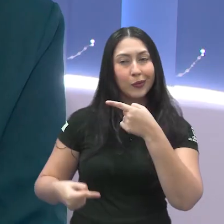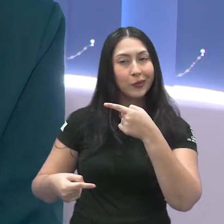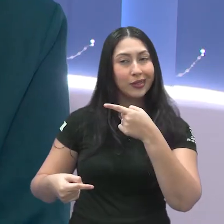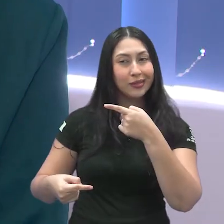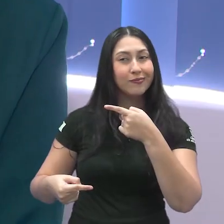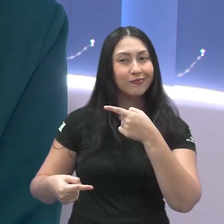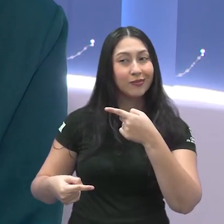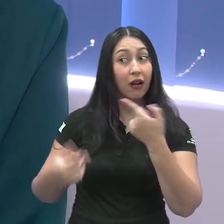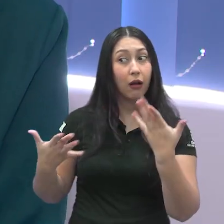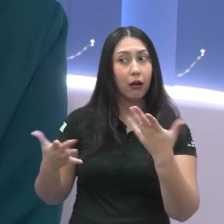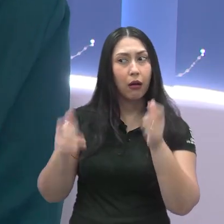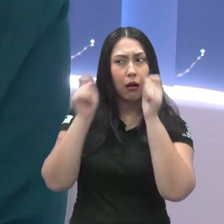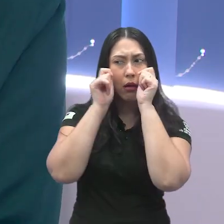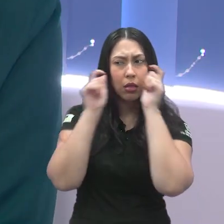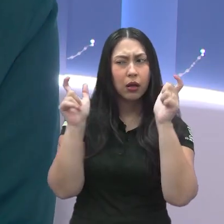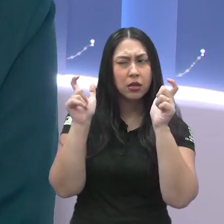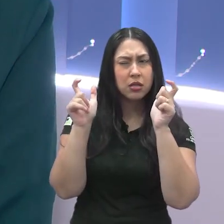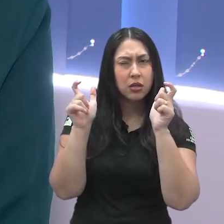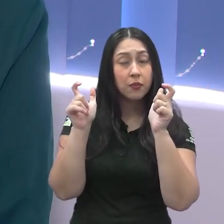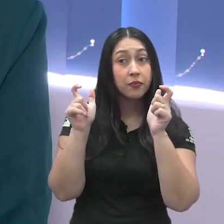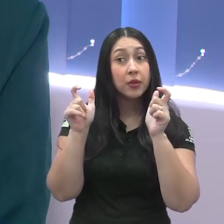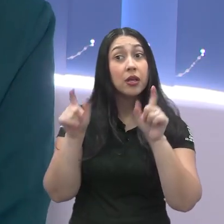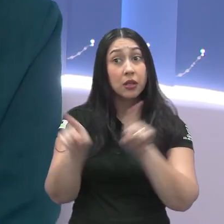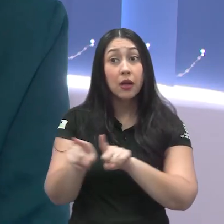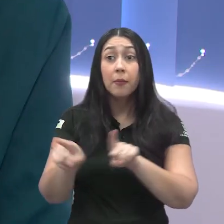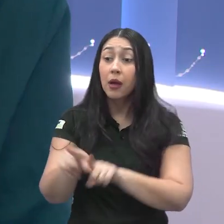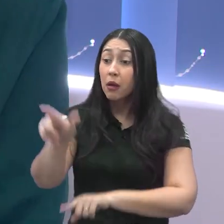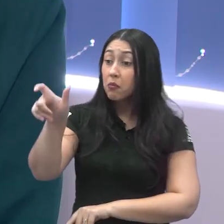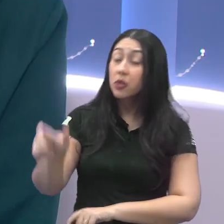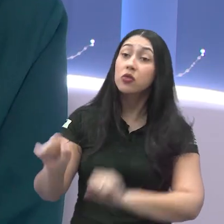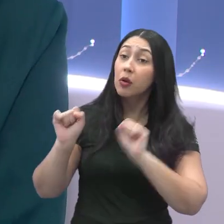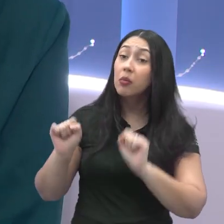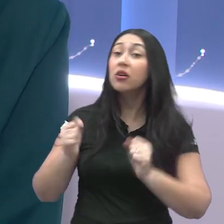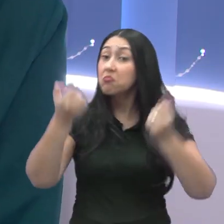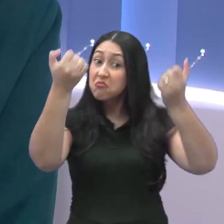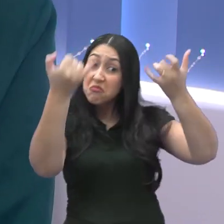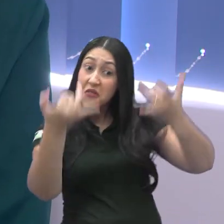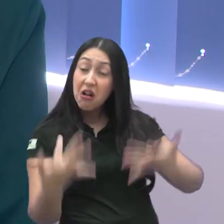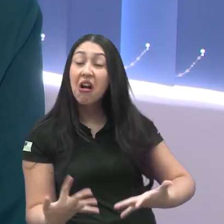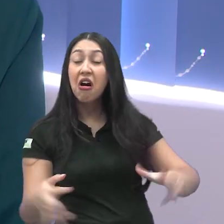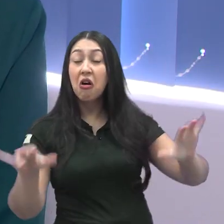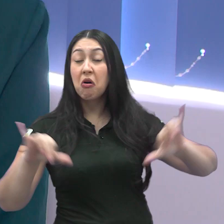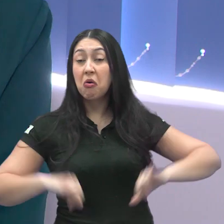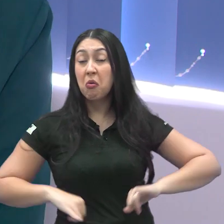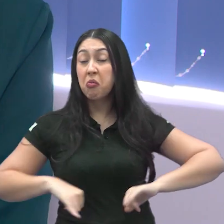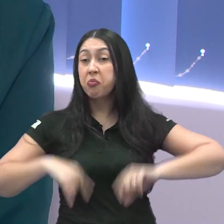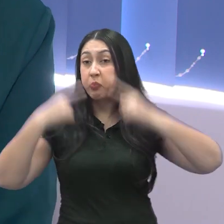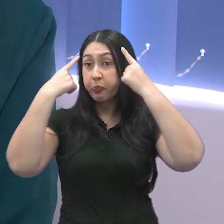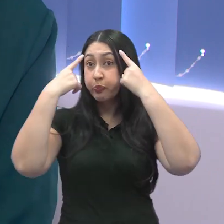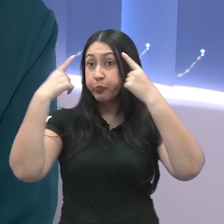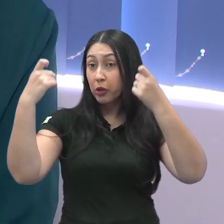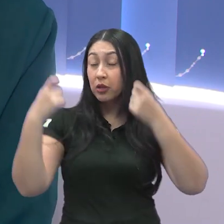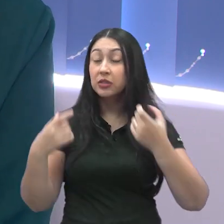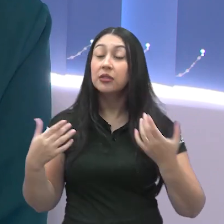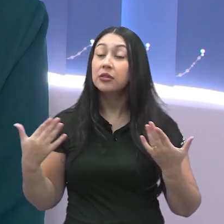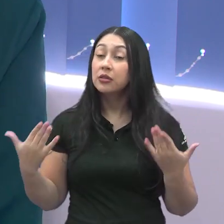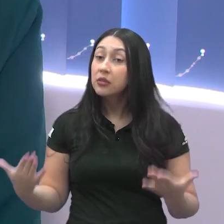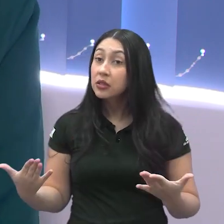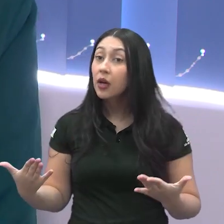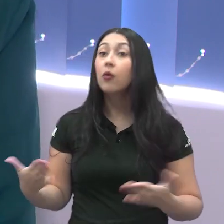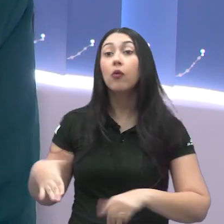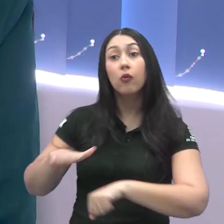vezes elas não se conversam, isso acende um alerta, ou ele também pode relatar isso diretamente ao profissional